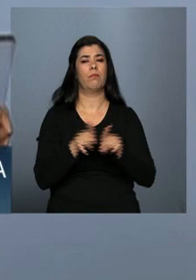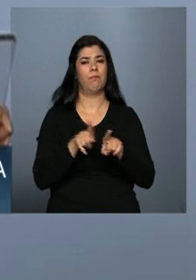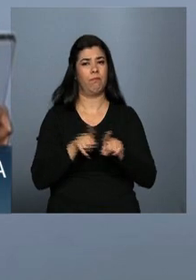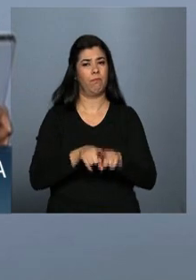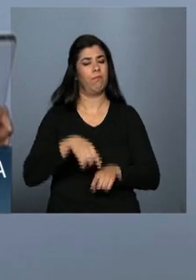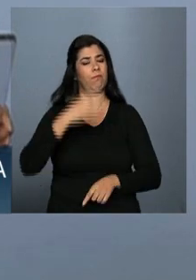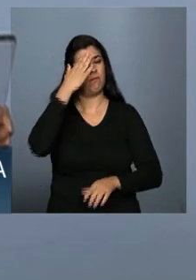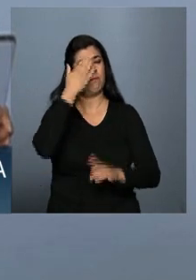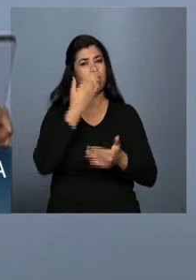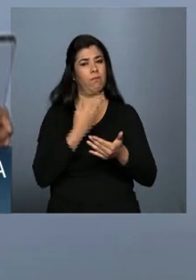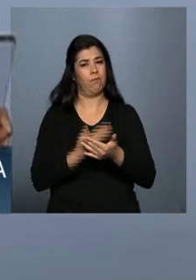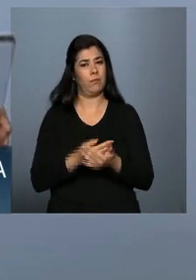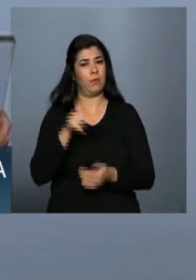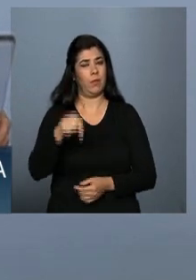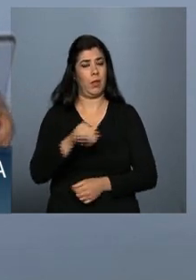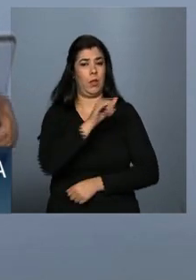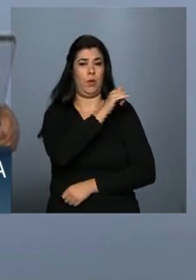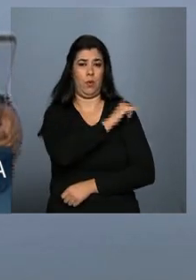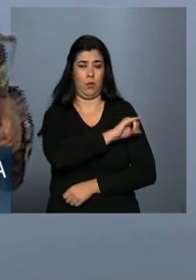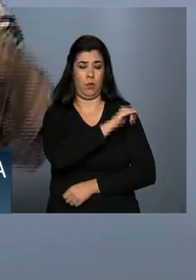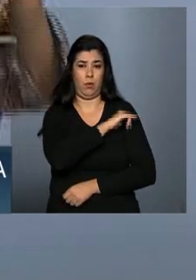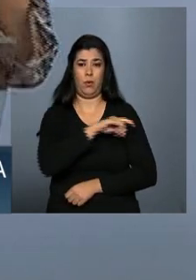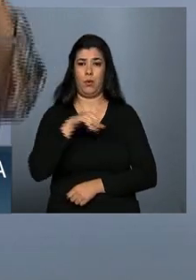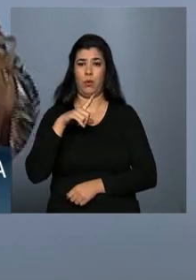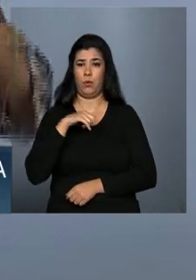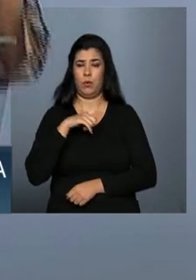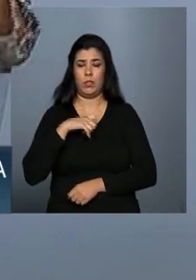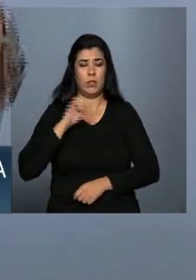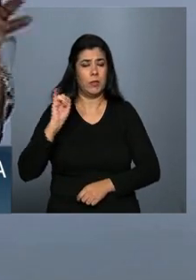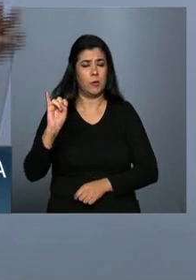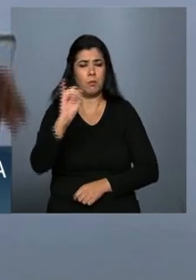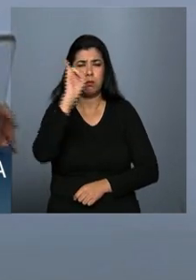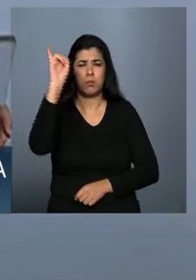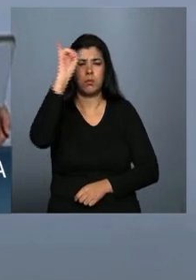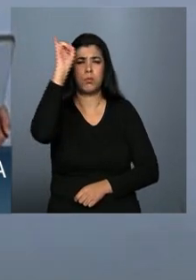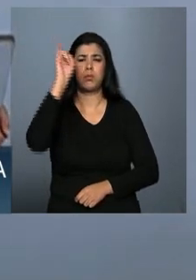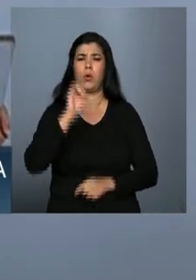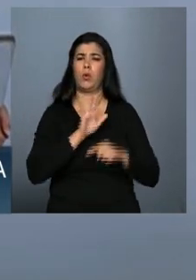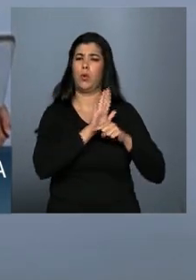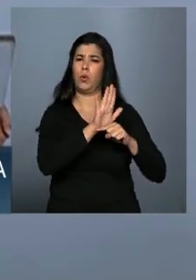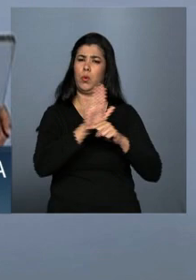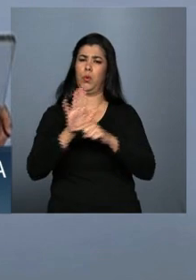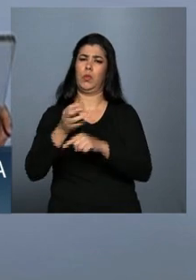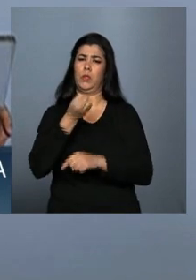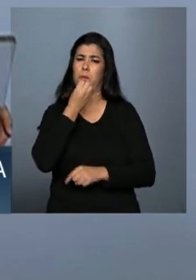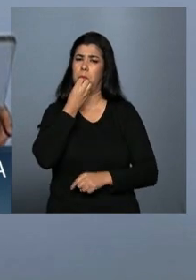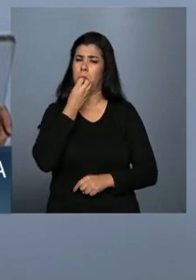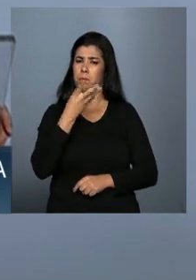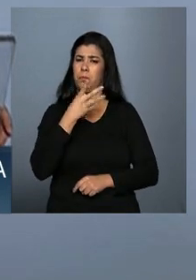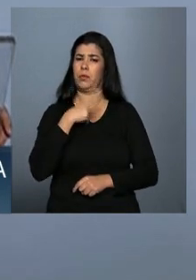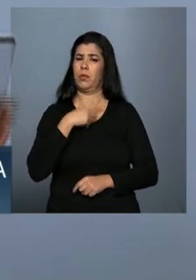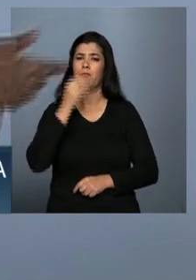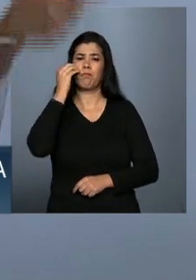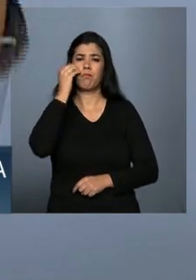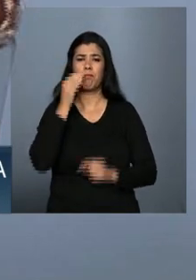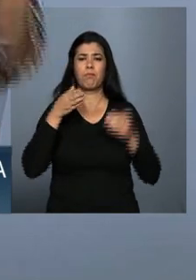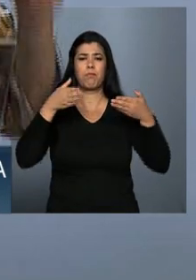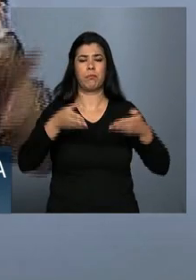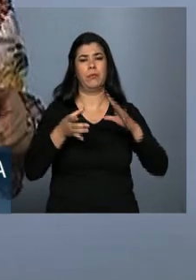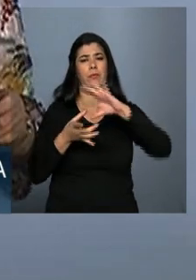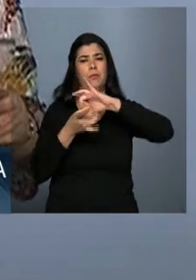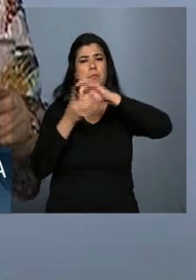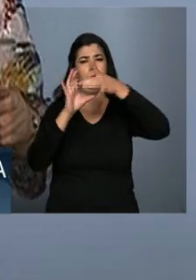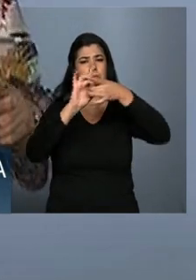o Rio de Janeiro vai ser extremamente beneficiado pelas Olimpíadas. Não